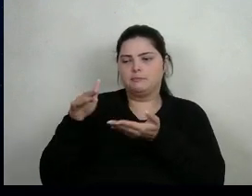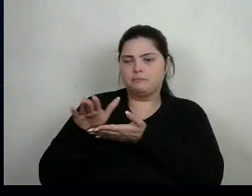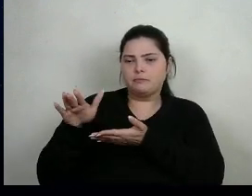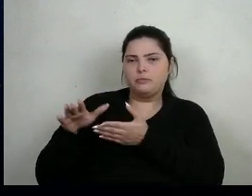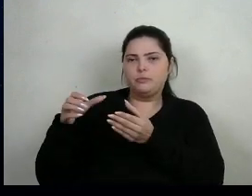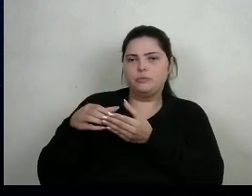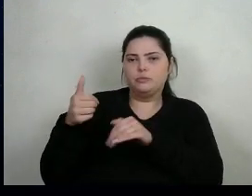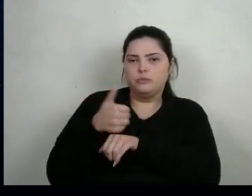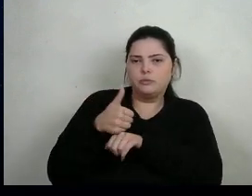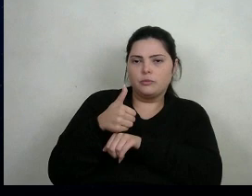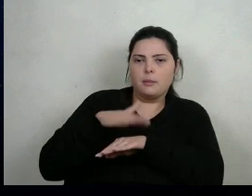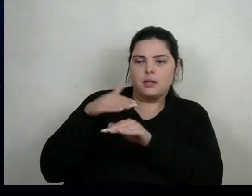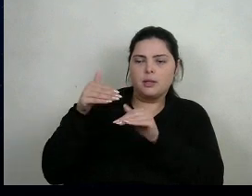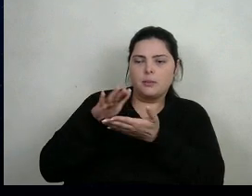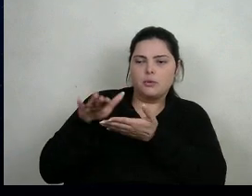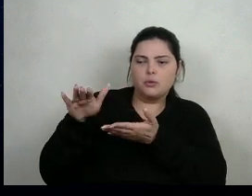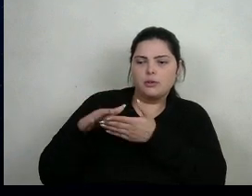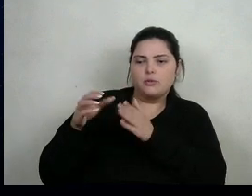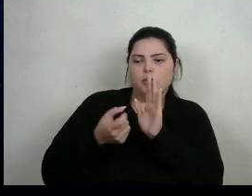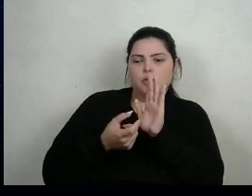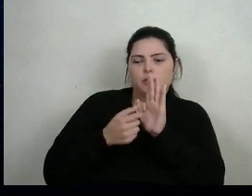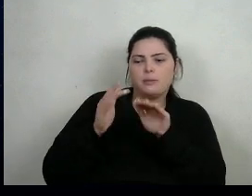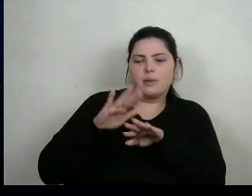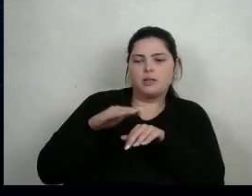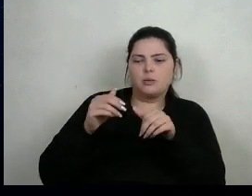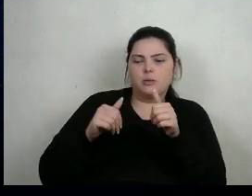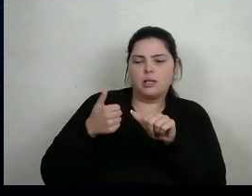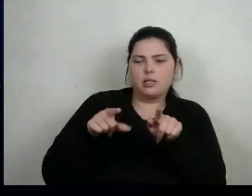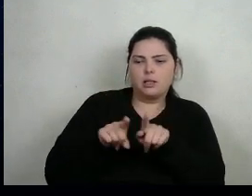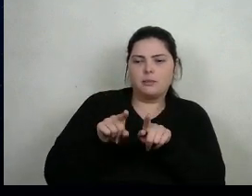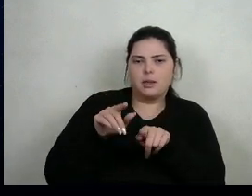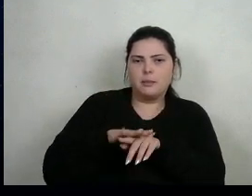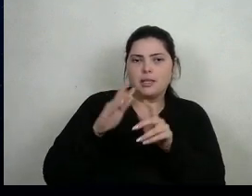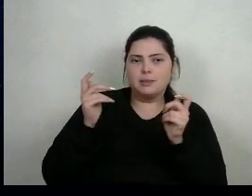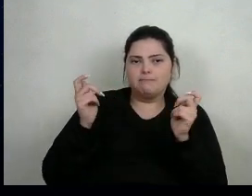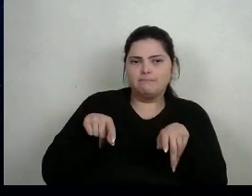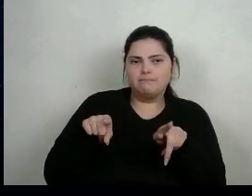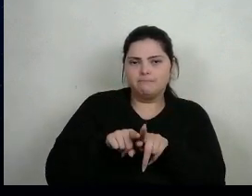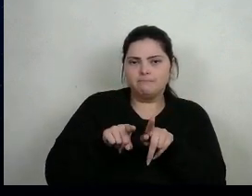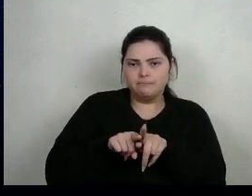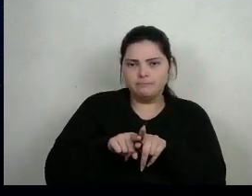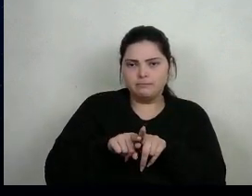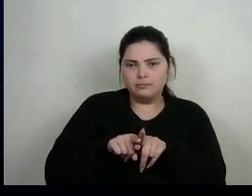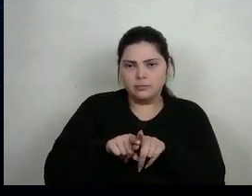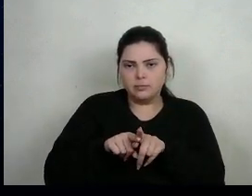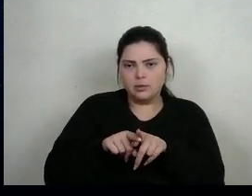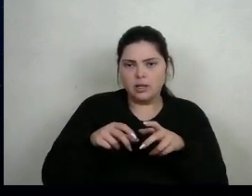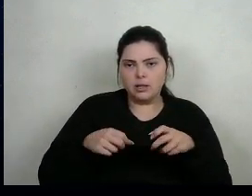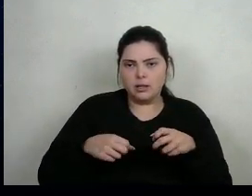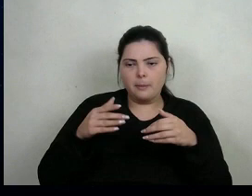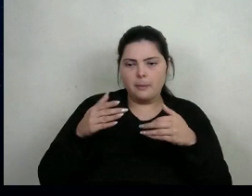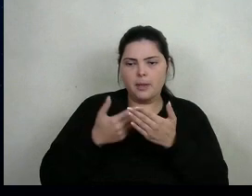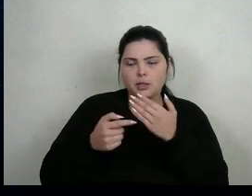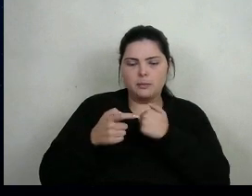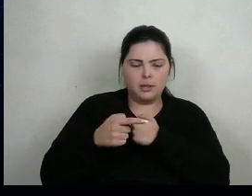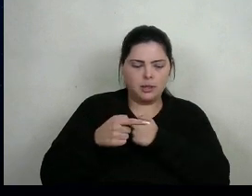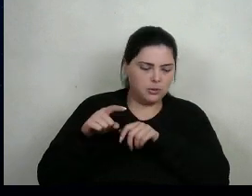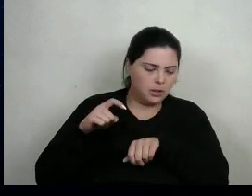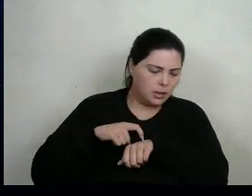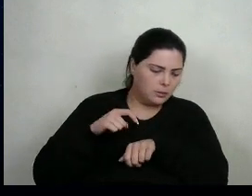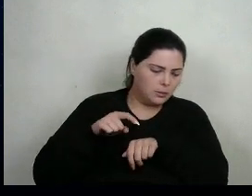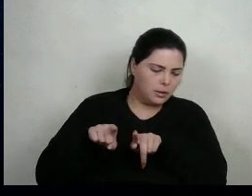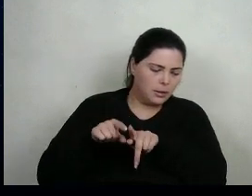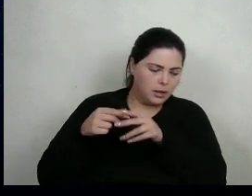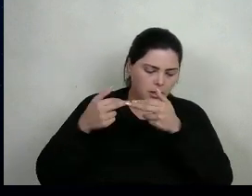Produza software não apenas com mais qualidade mas também com mais eficiência a gente gasta menos tempo e menos recurso para produzir esse